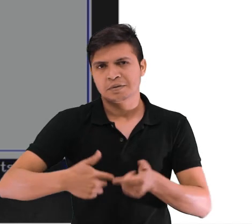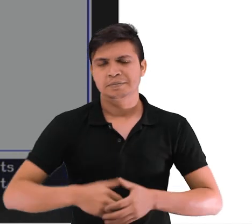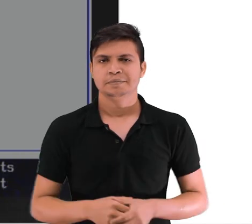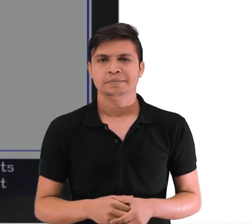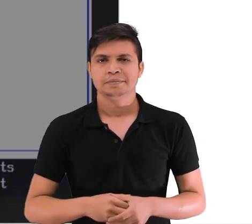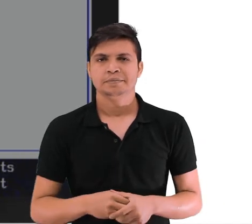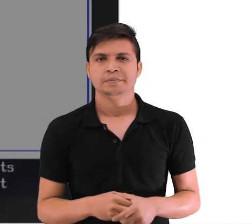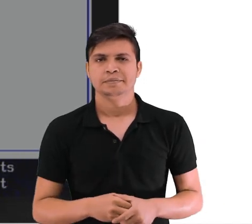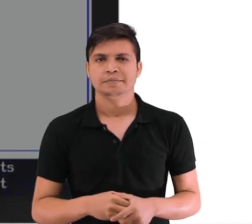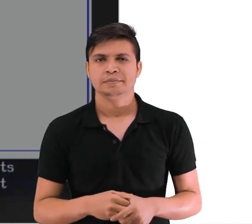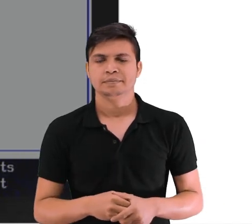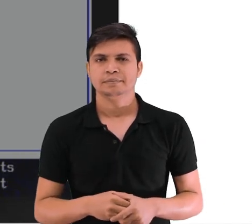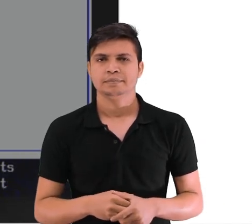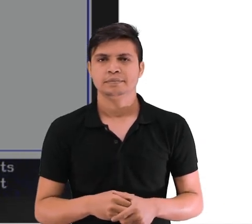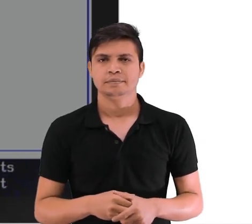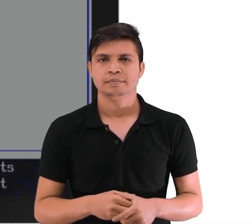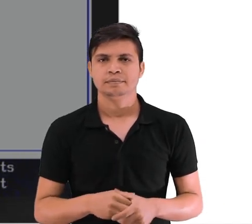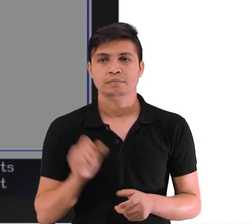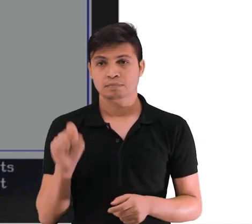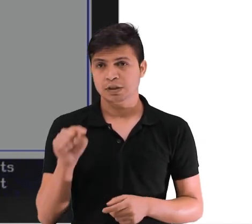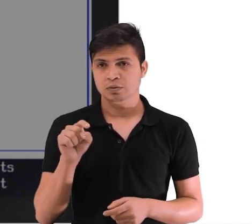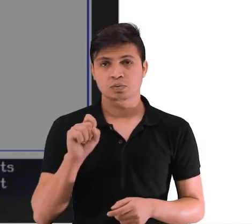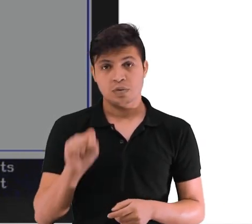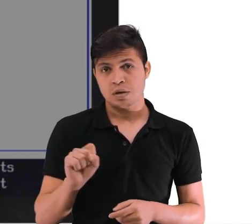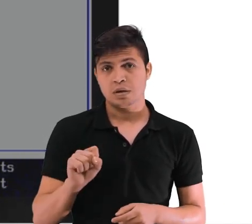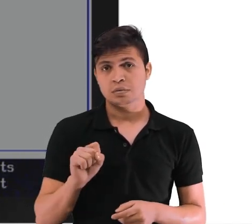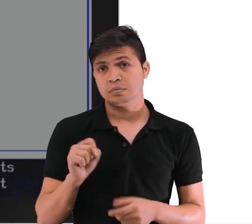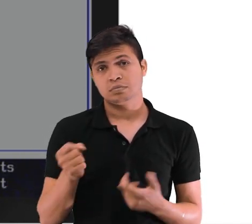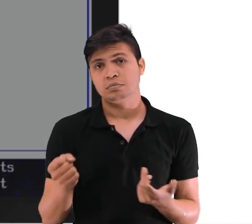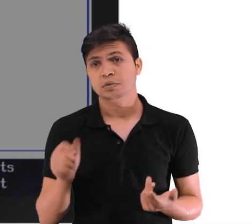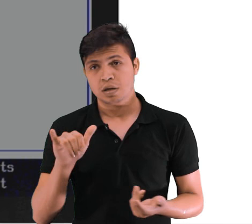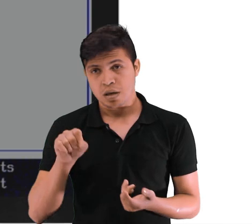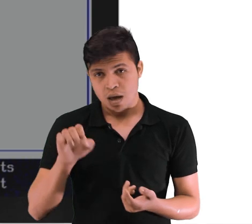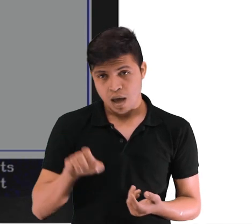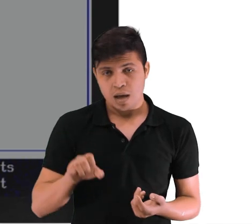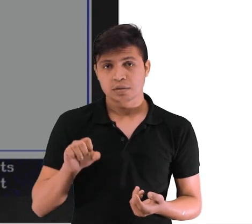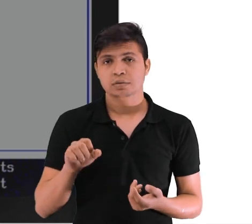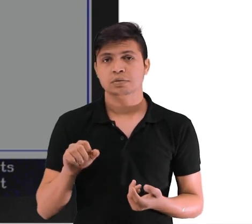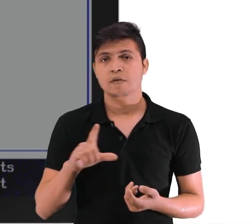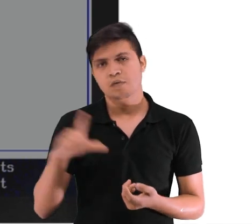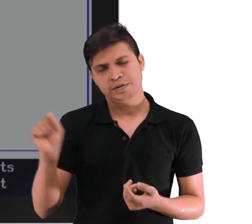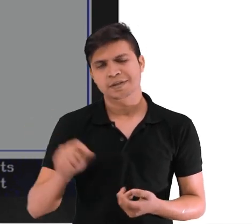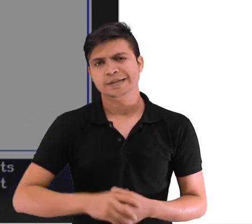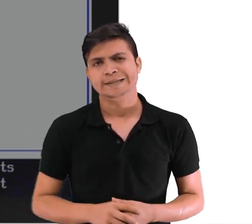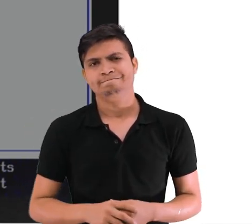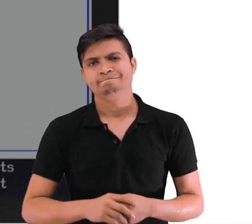certo? Clico em Yes se eu desejar que essas configurações continuem, e vou sair.